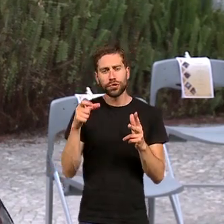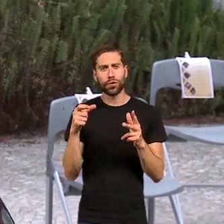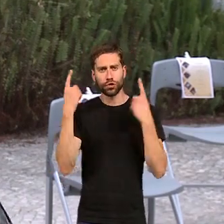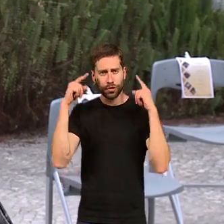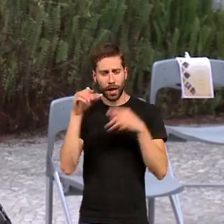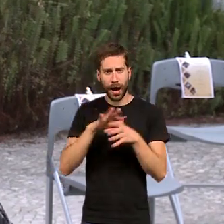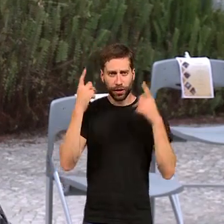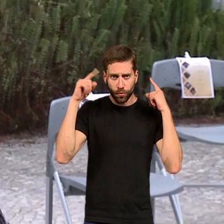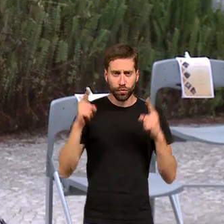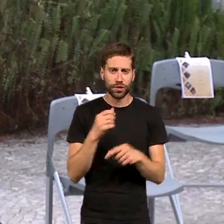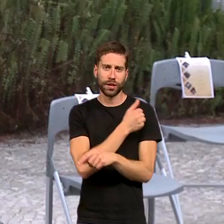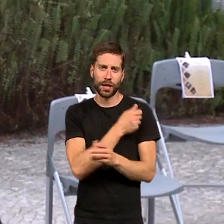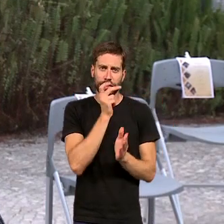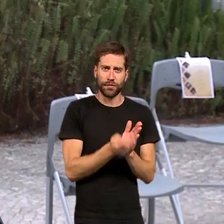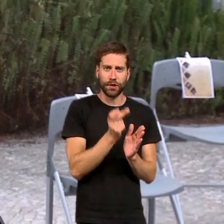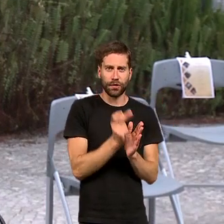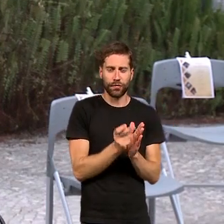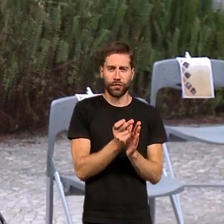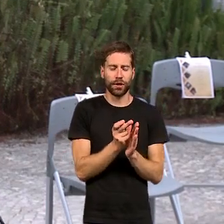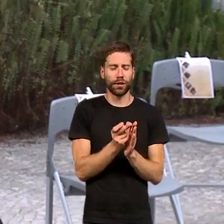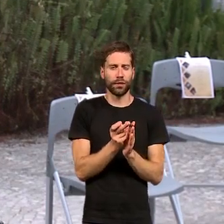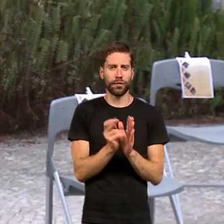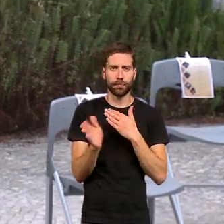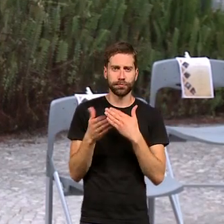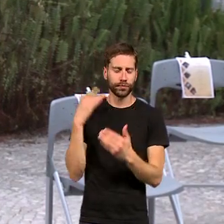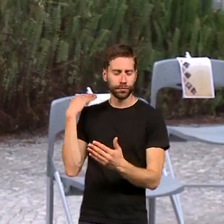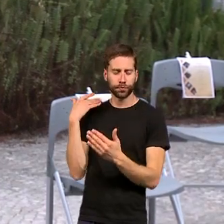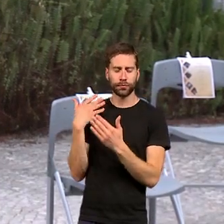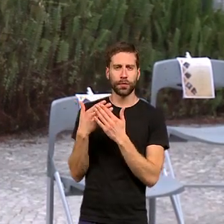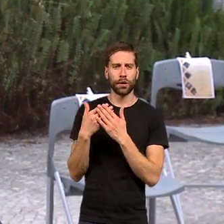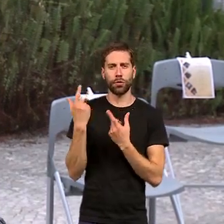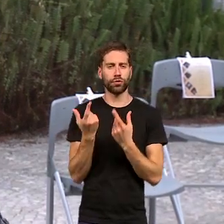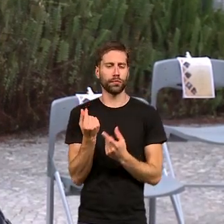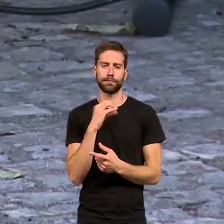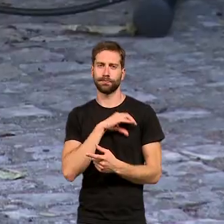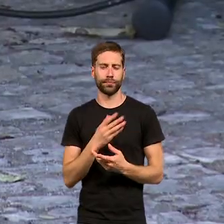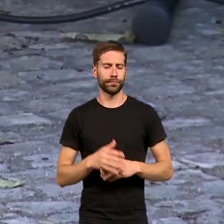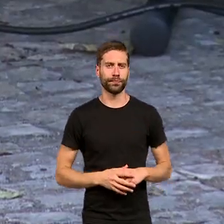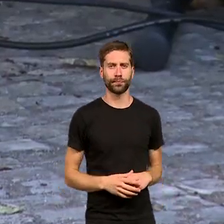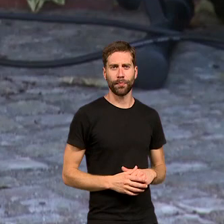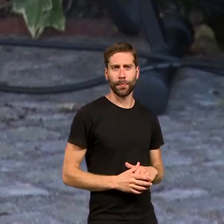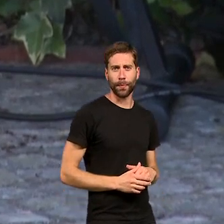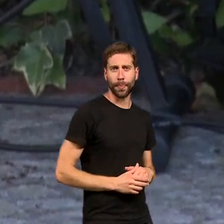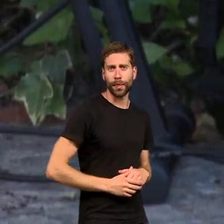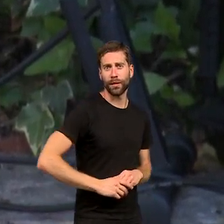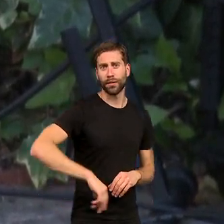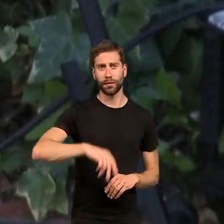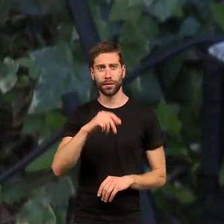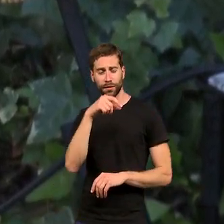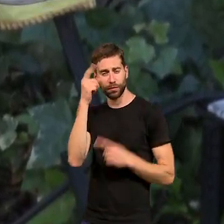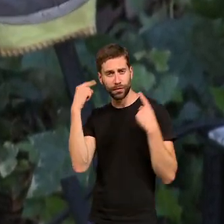que tiveram este tempo todo em casa, fechados. E sem proventos, muitas vezes. Ser um tempo